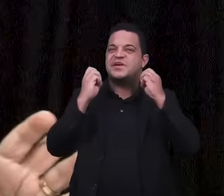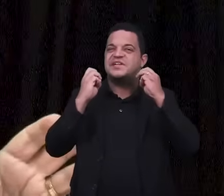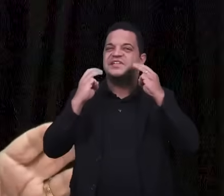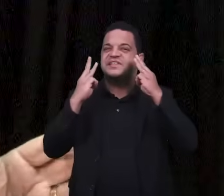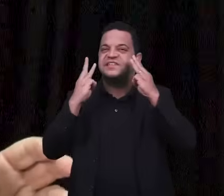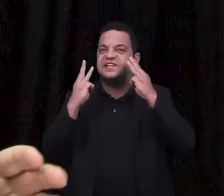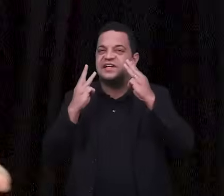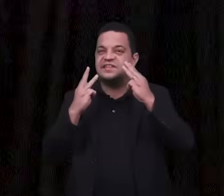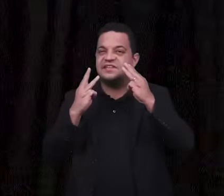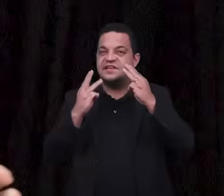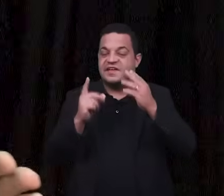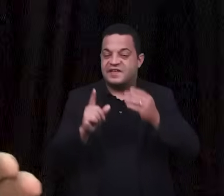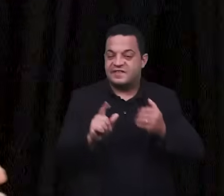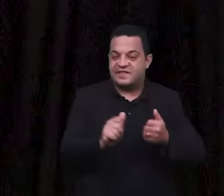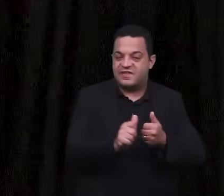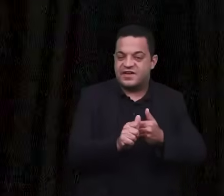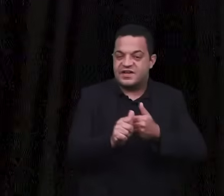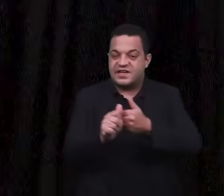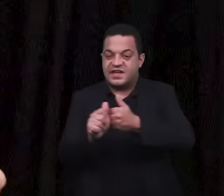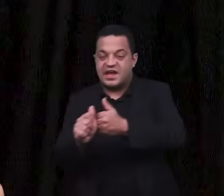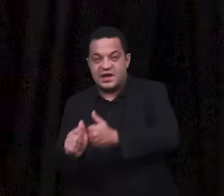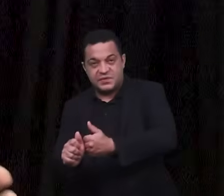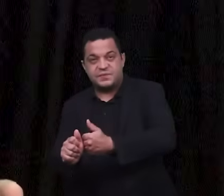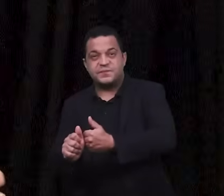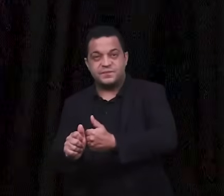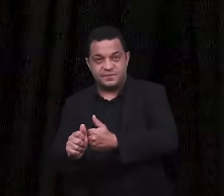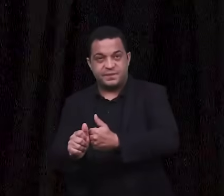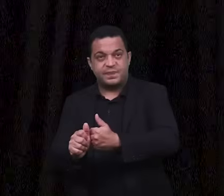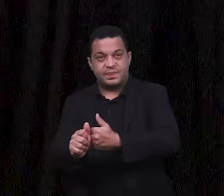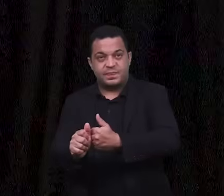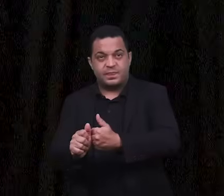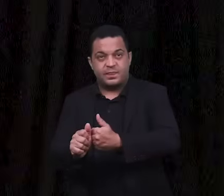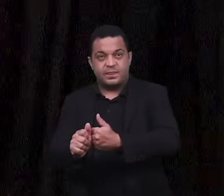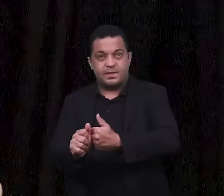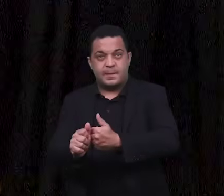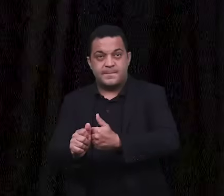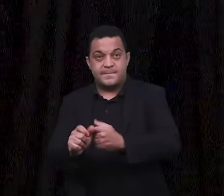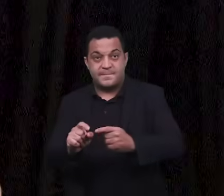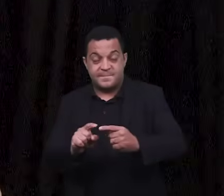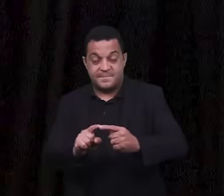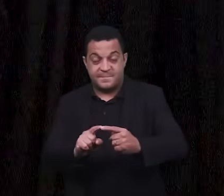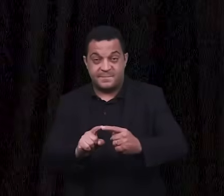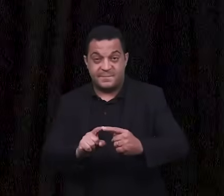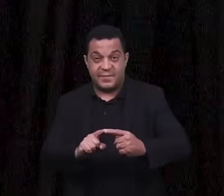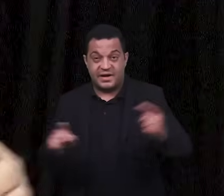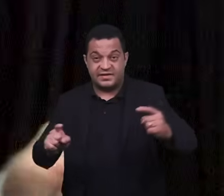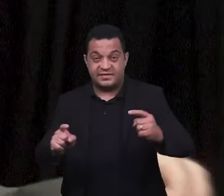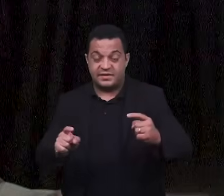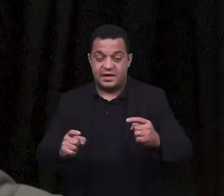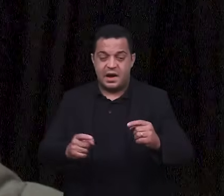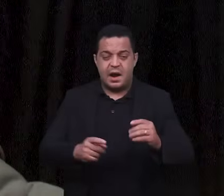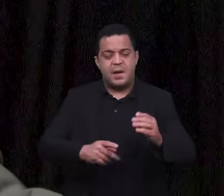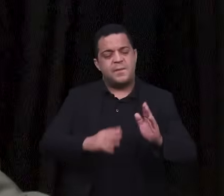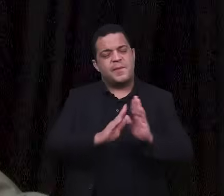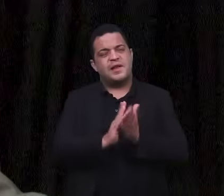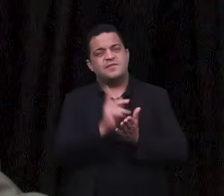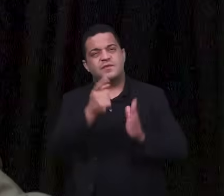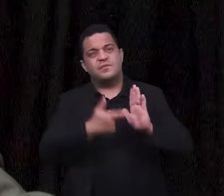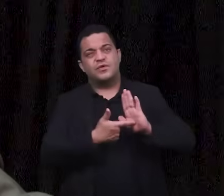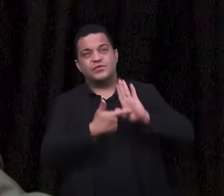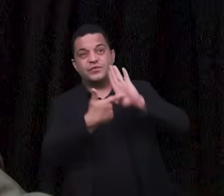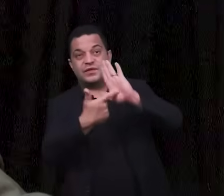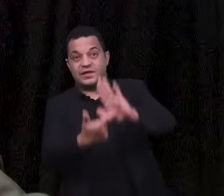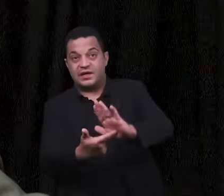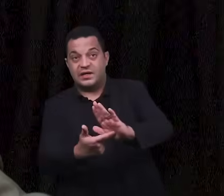Israel no número das tribos, dos filhos de Jacó, dos filhos de Israel, mas mesmo assim, a palavra nos diz que